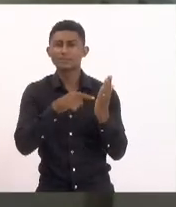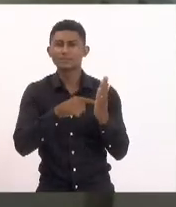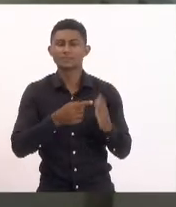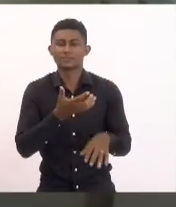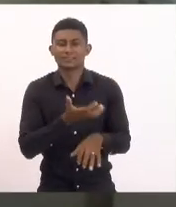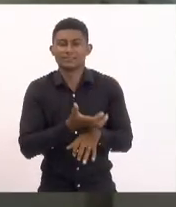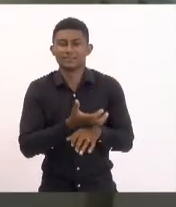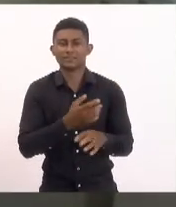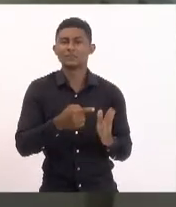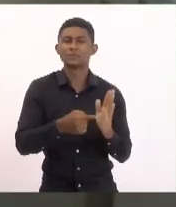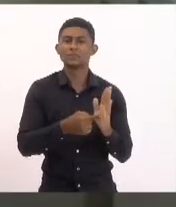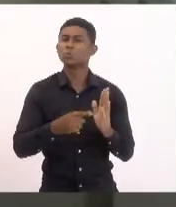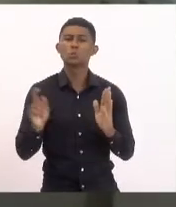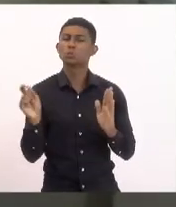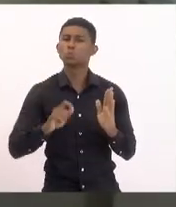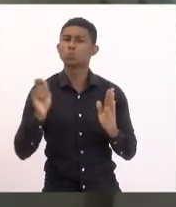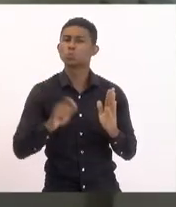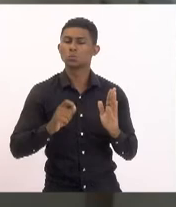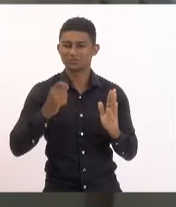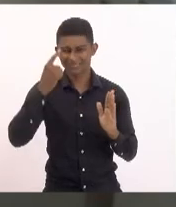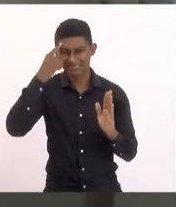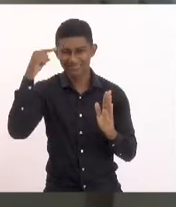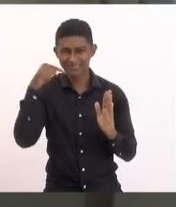feita pela Agenda do Poder